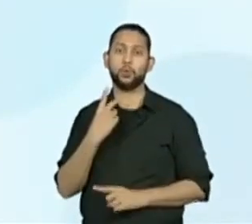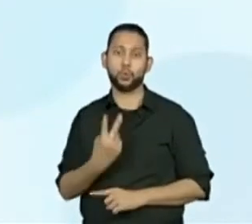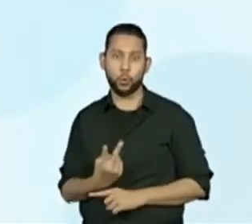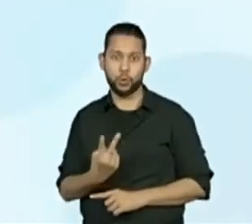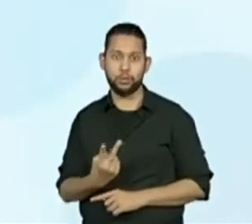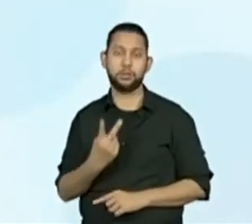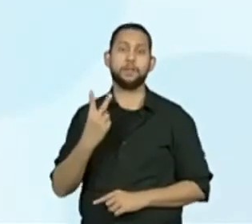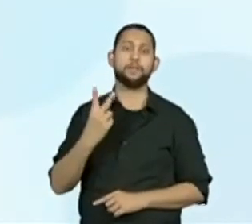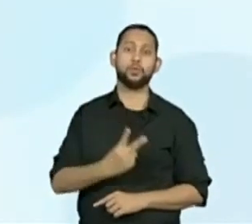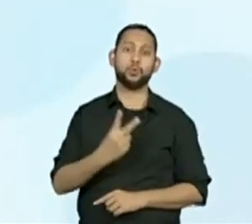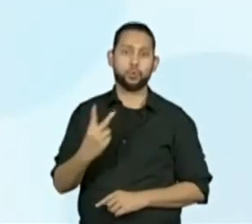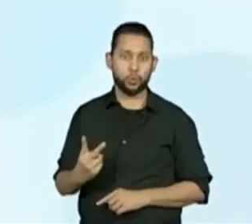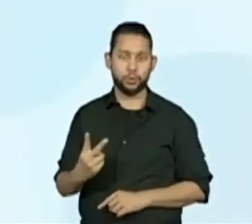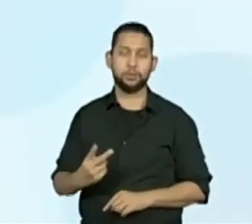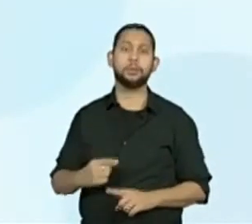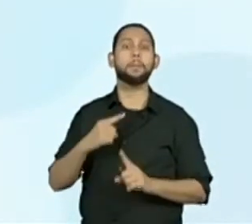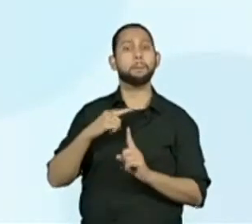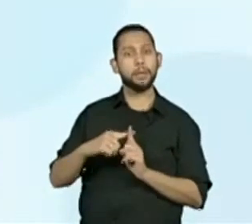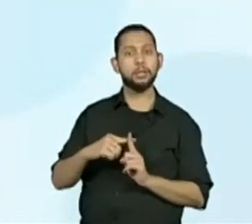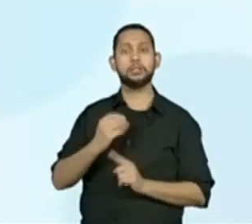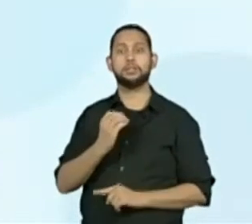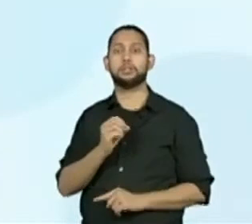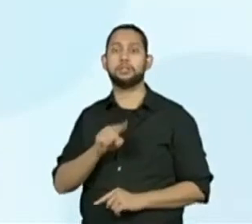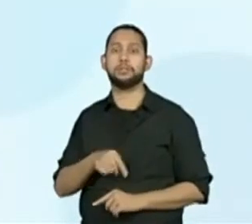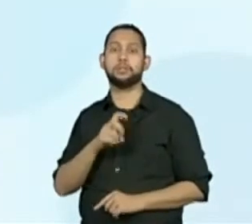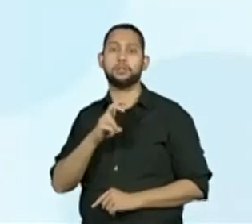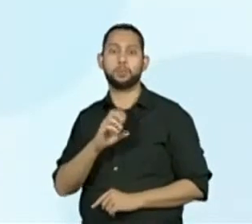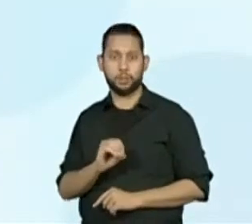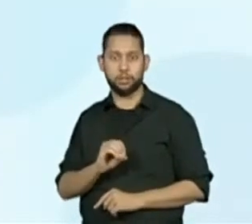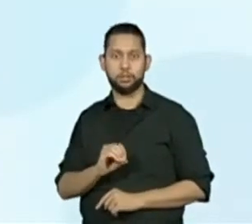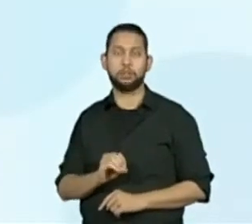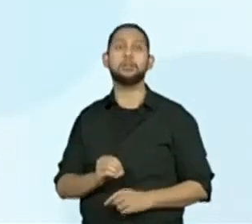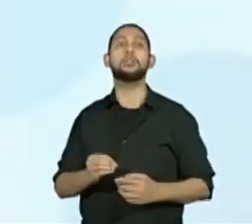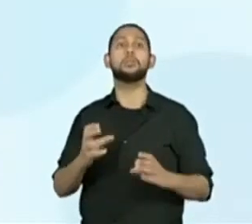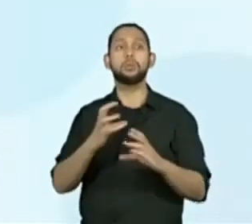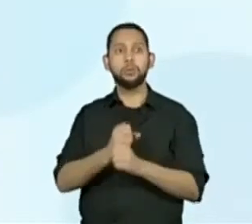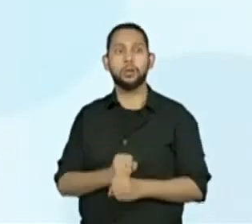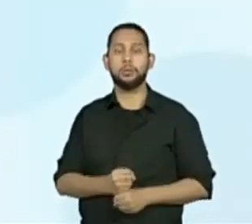centavos que deu oi oi